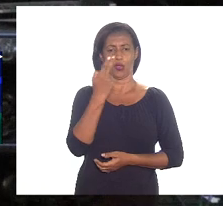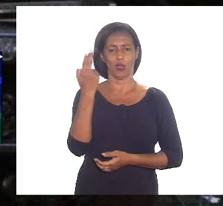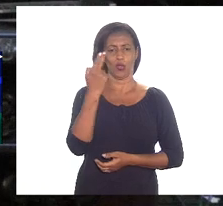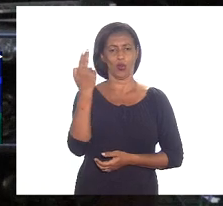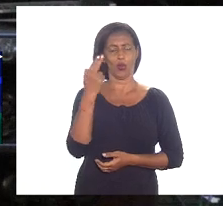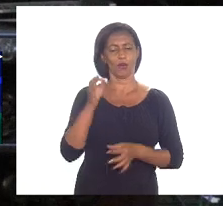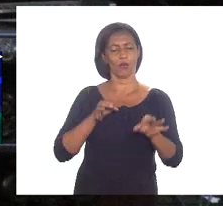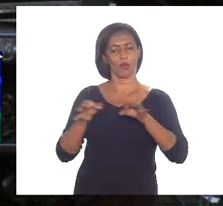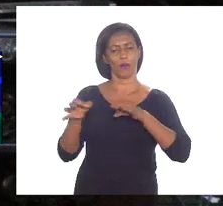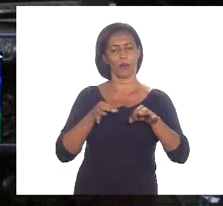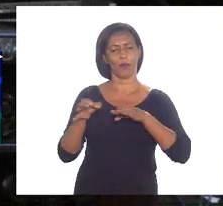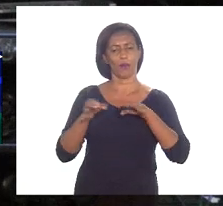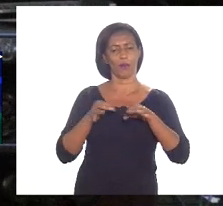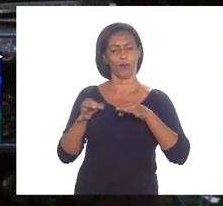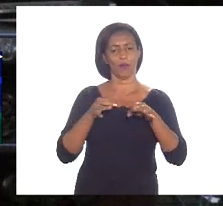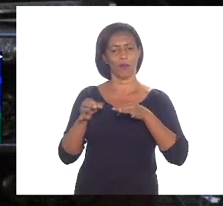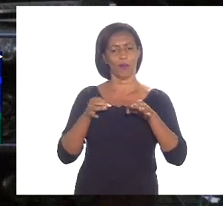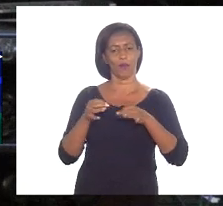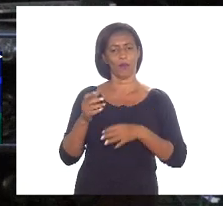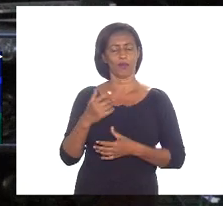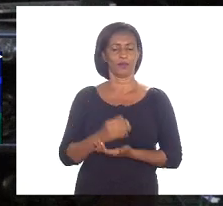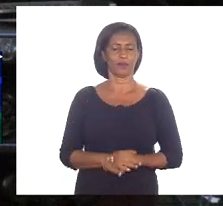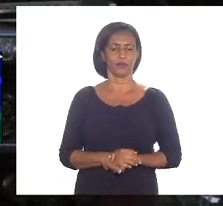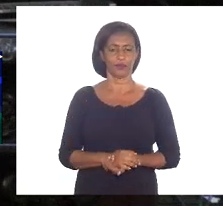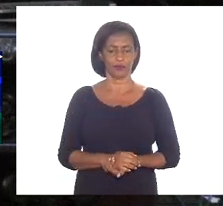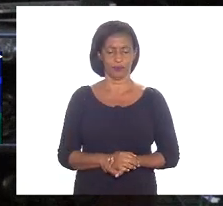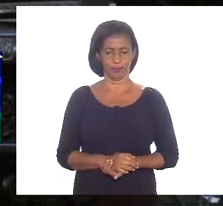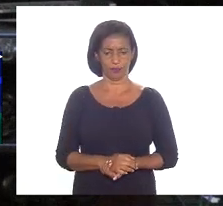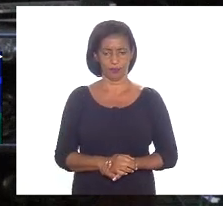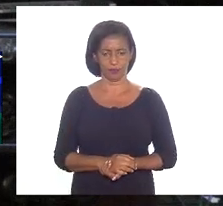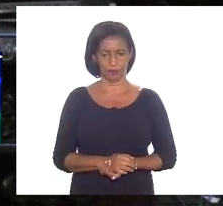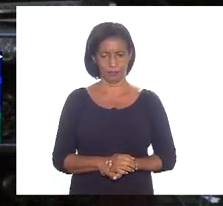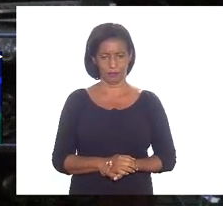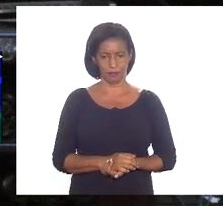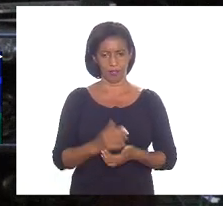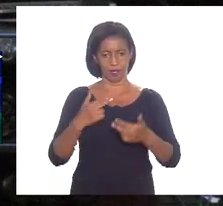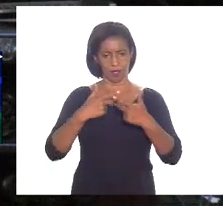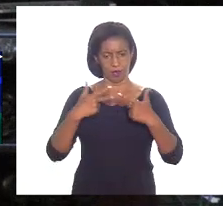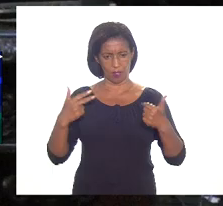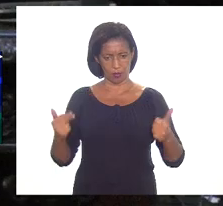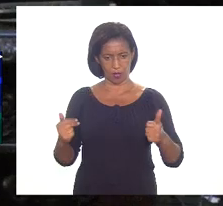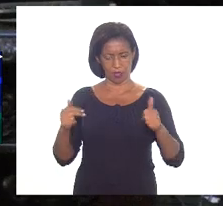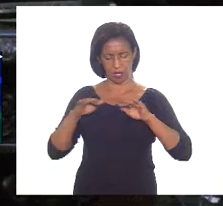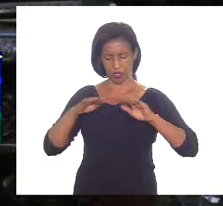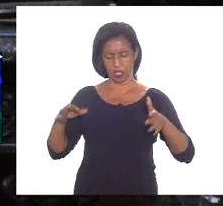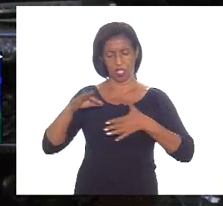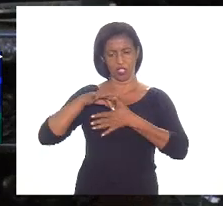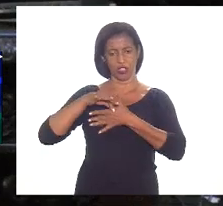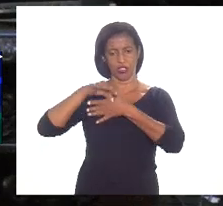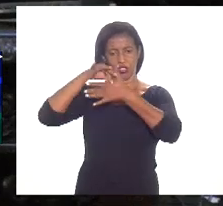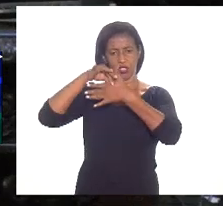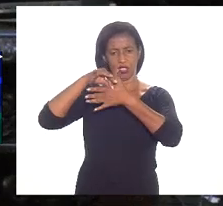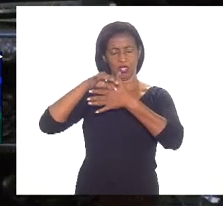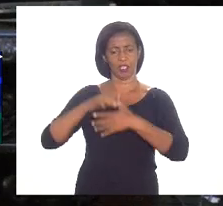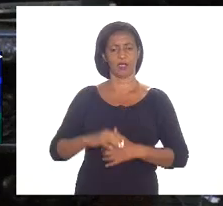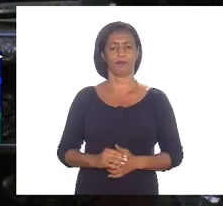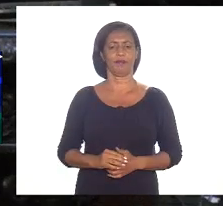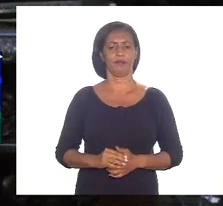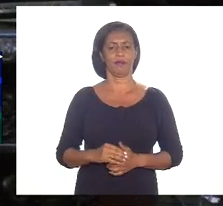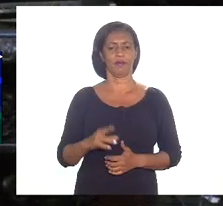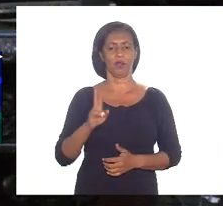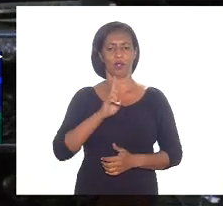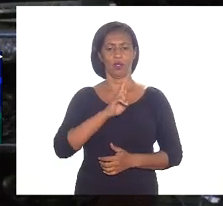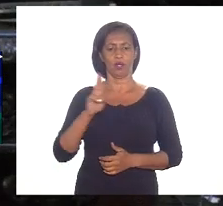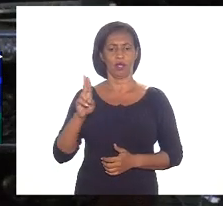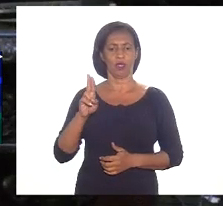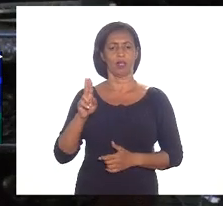o cargo de corregedor parlamentar de acordo com edital publicado 24 Dezembro e na qualidade dele da bancada do solidariedade Silva de um presente a fim de indicar meu